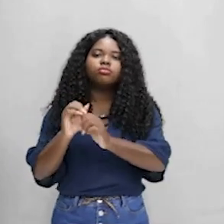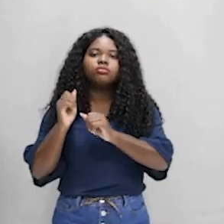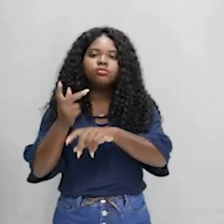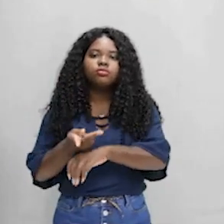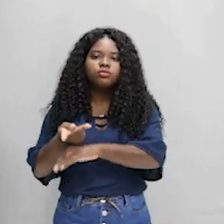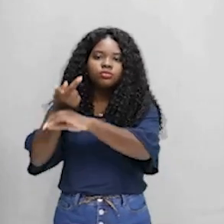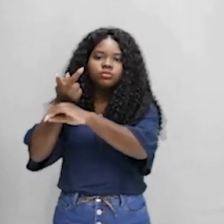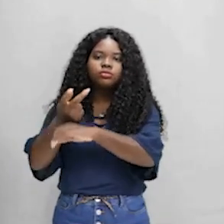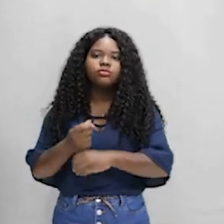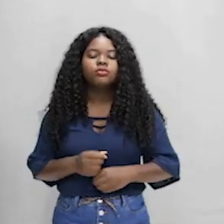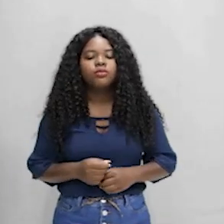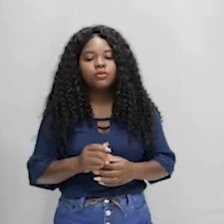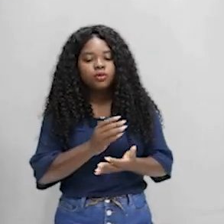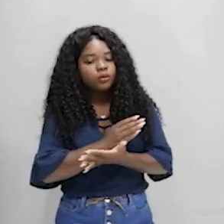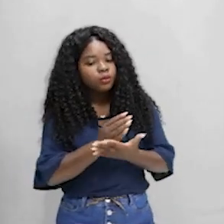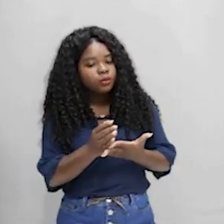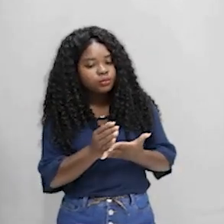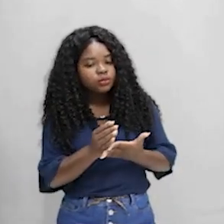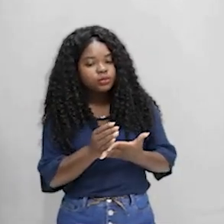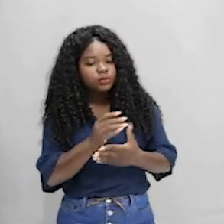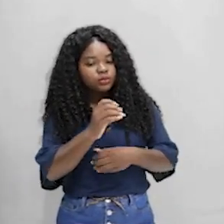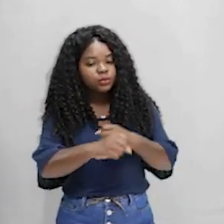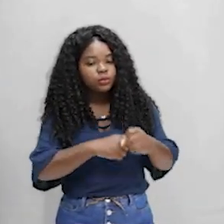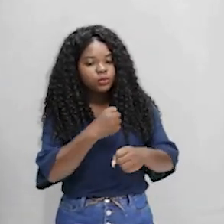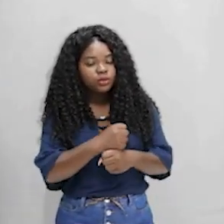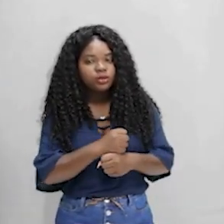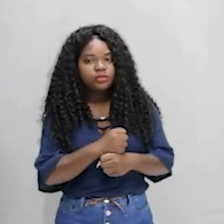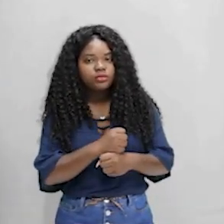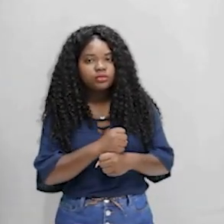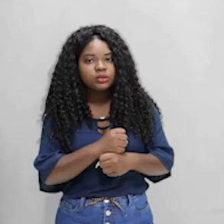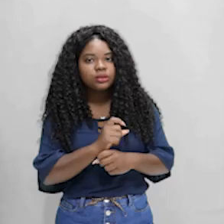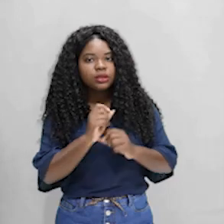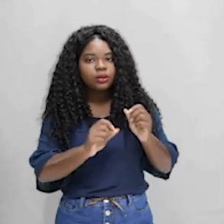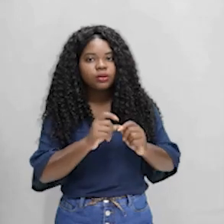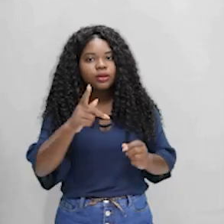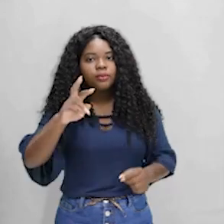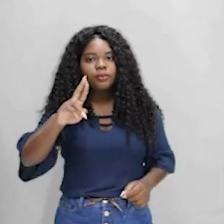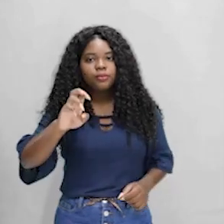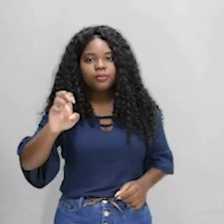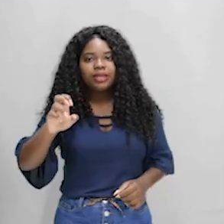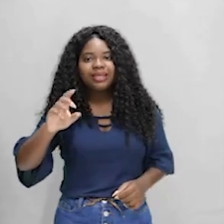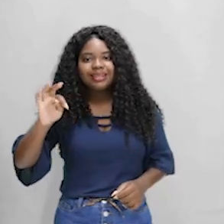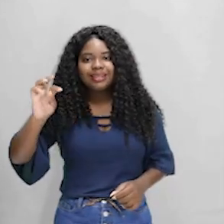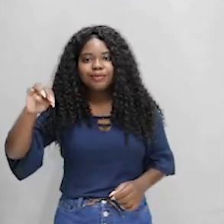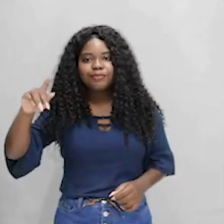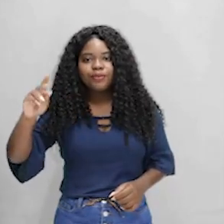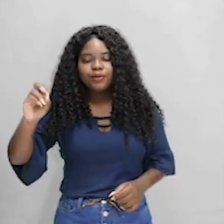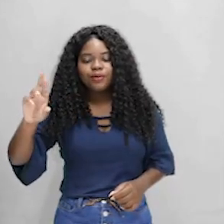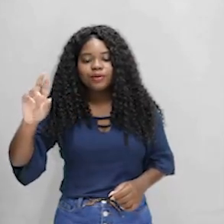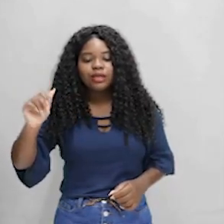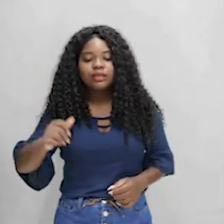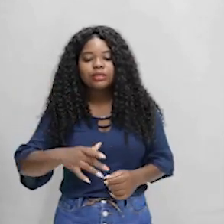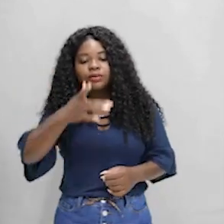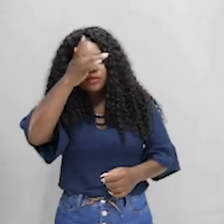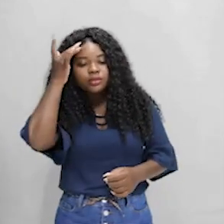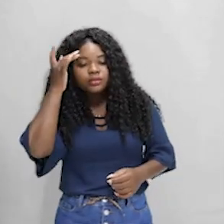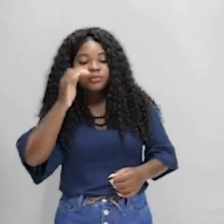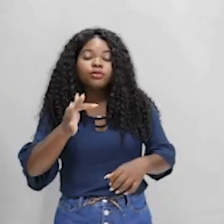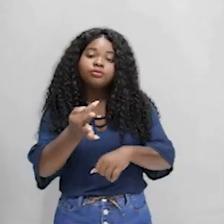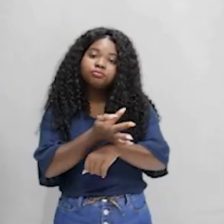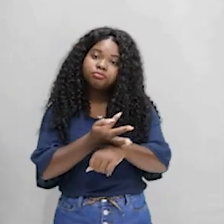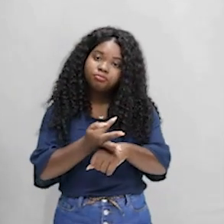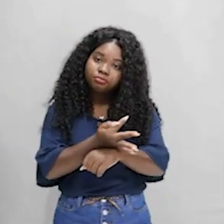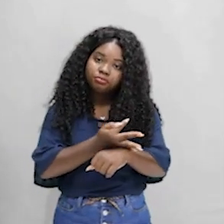o ano, inicia lá o Carioca, é uma espécie de pré-temporada. E se vocês prestarem atenção, os atletas ainda estão de